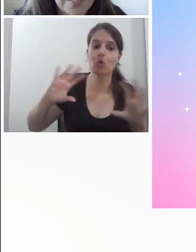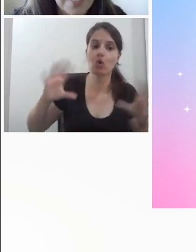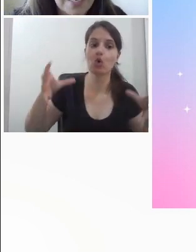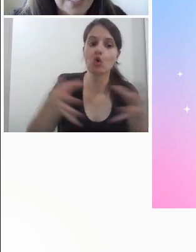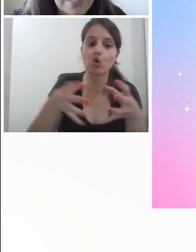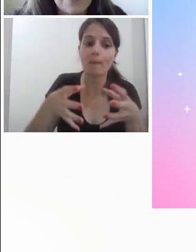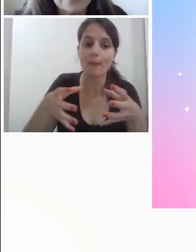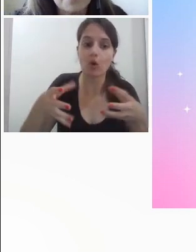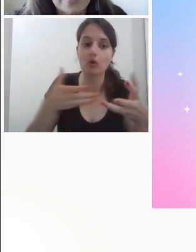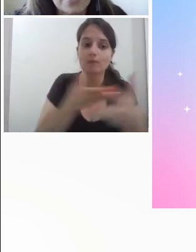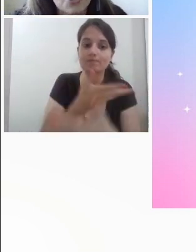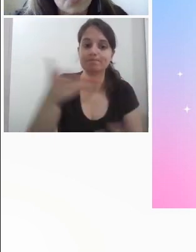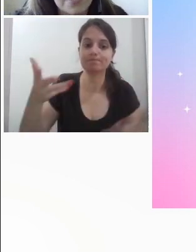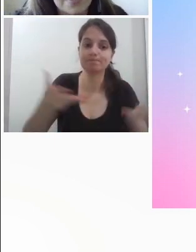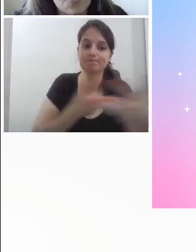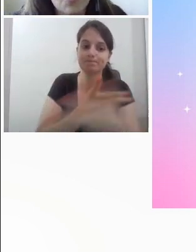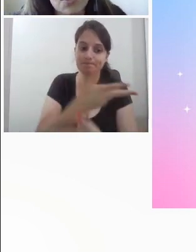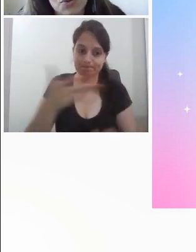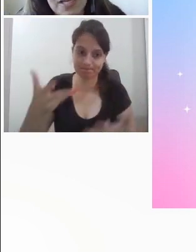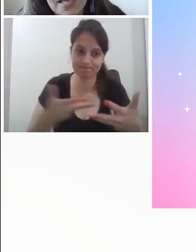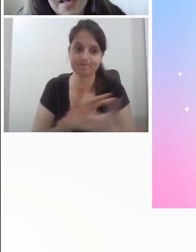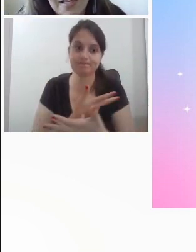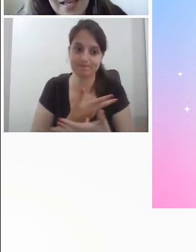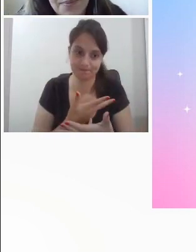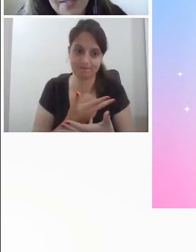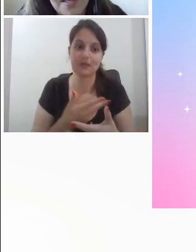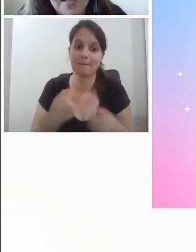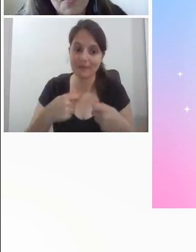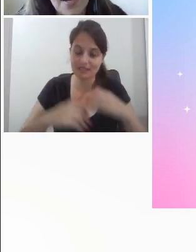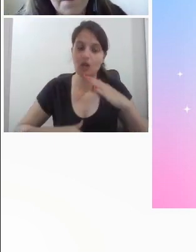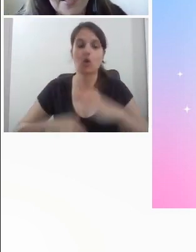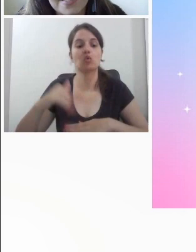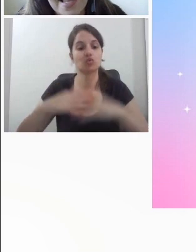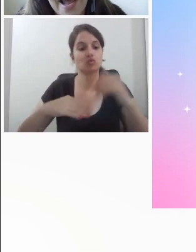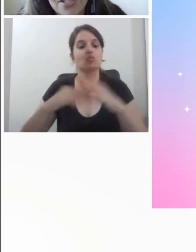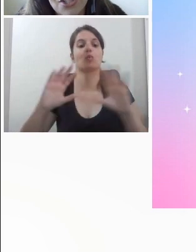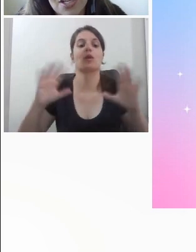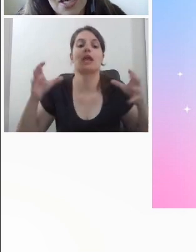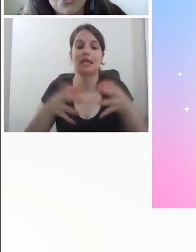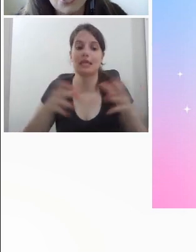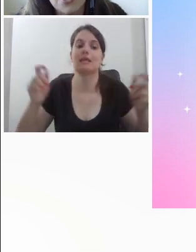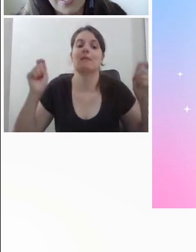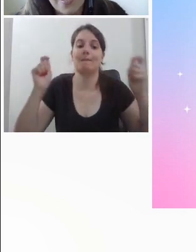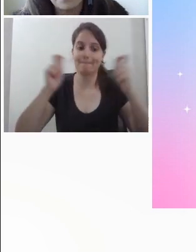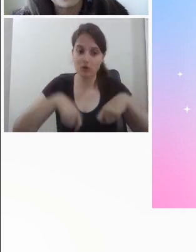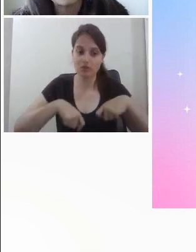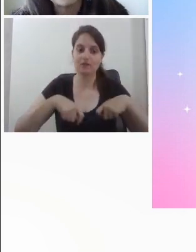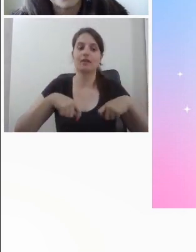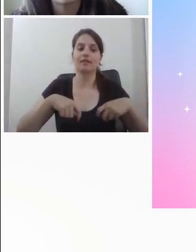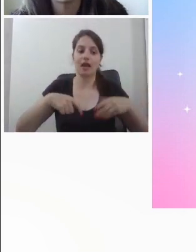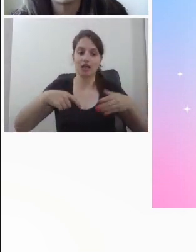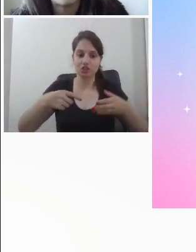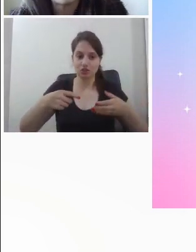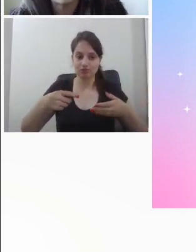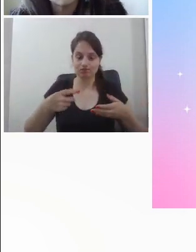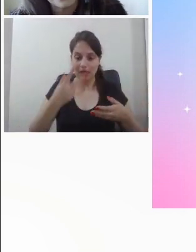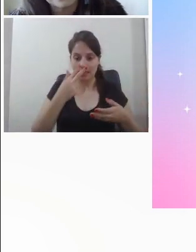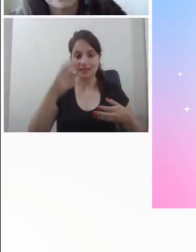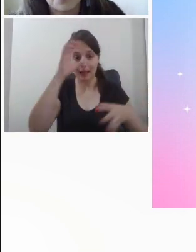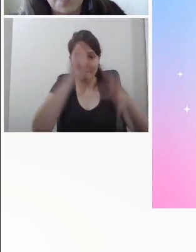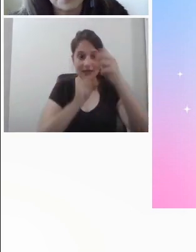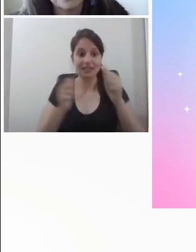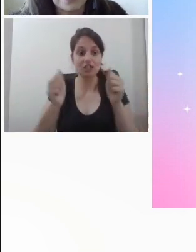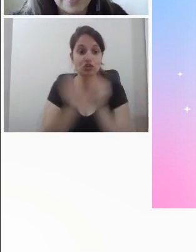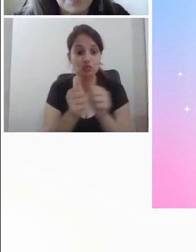times cada vez mais a gente vai ter que construir equipes que tenham capacidade de gerar aprendizado dentro